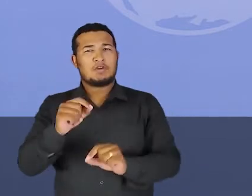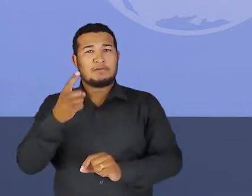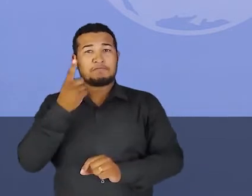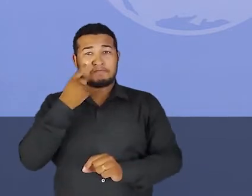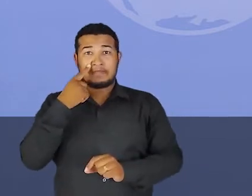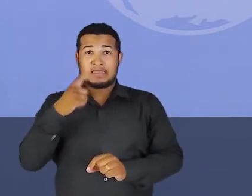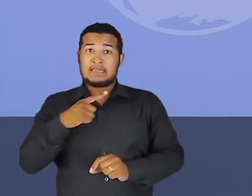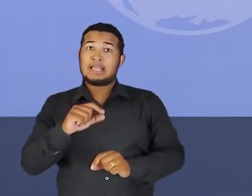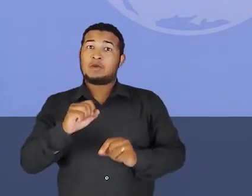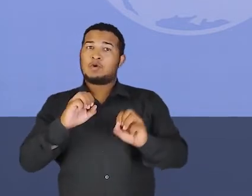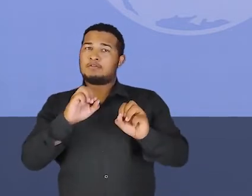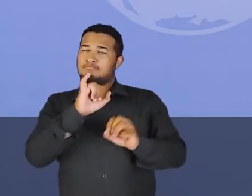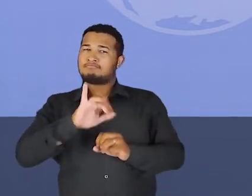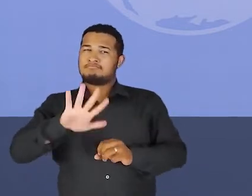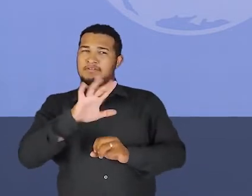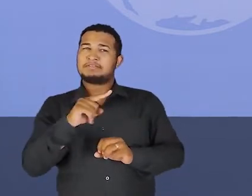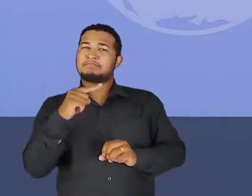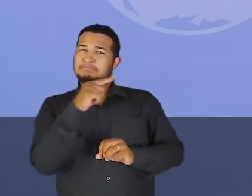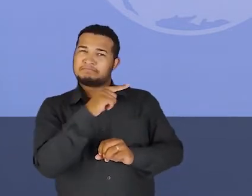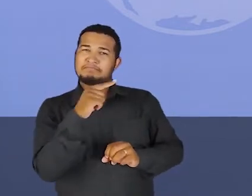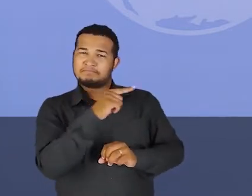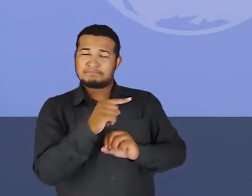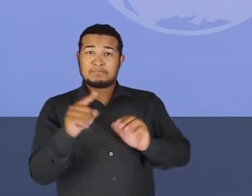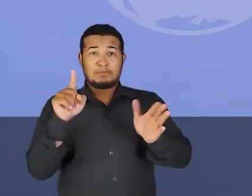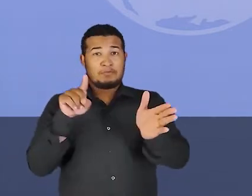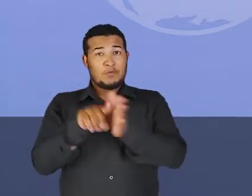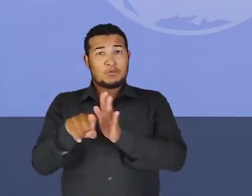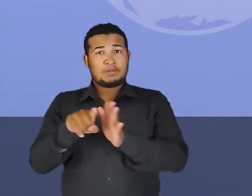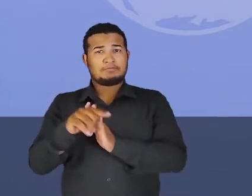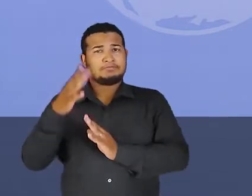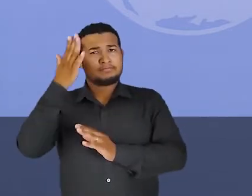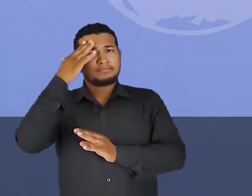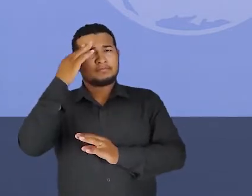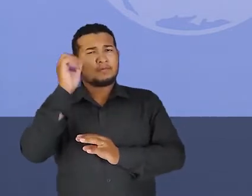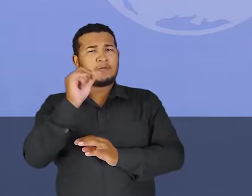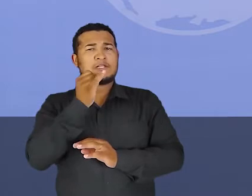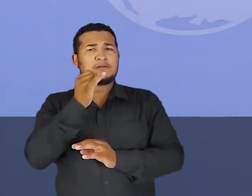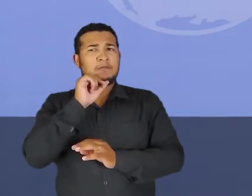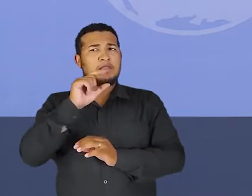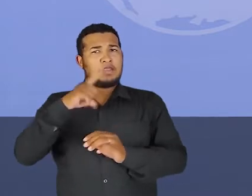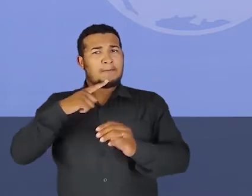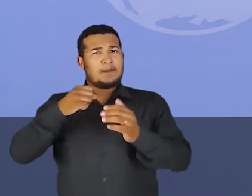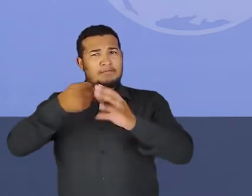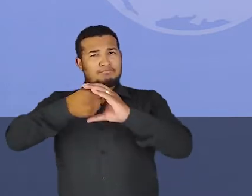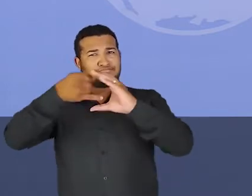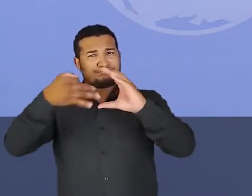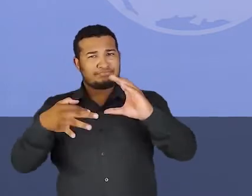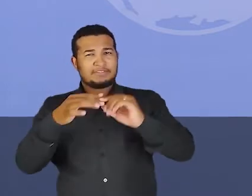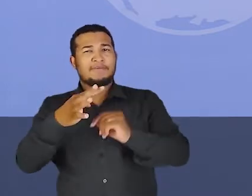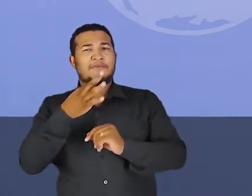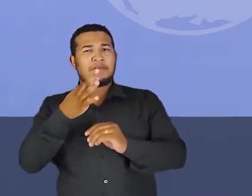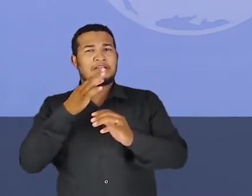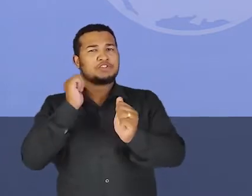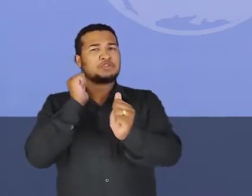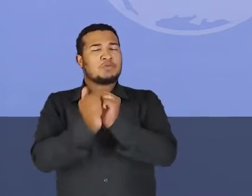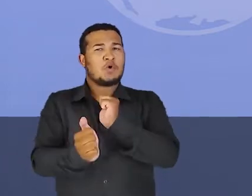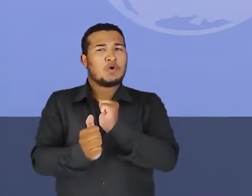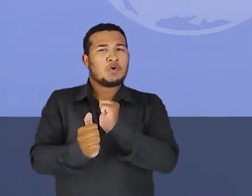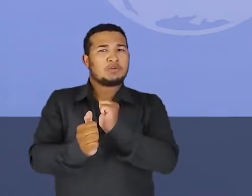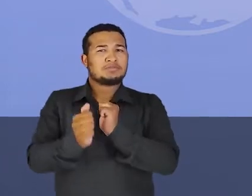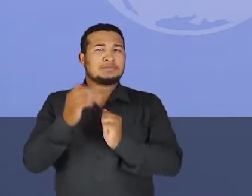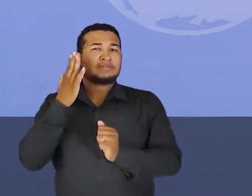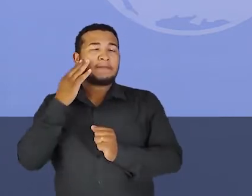perguntinha onde eu gostaria de saber se você, depois de eu ler essas características, se você conhece esse esporte, se você